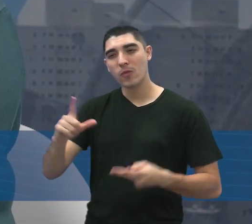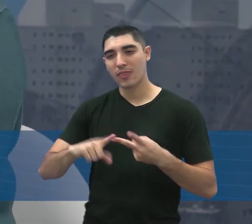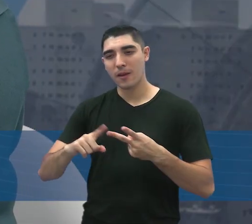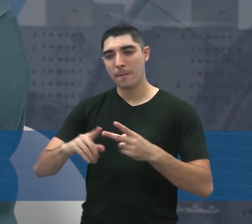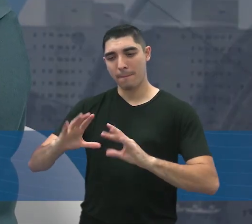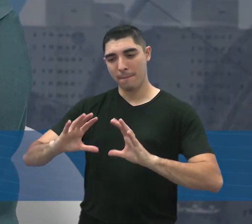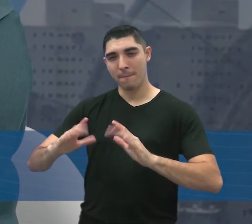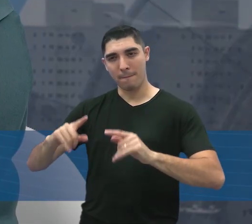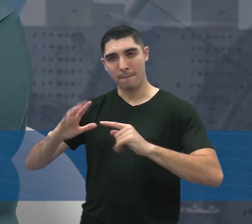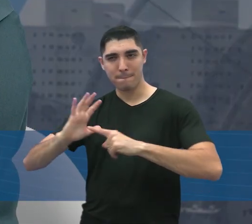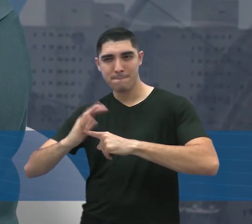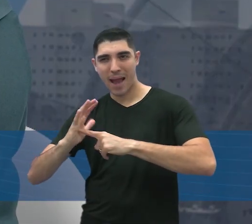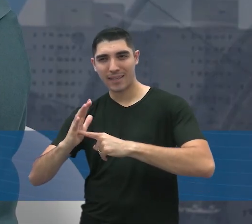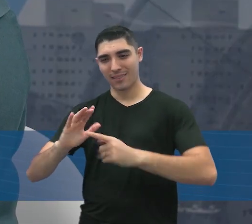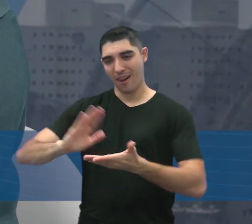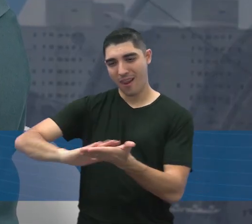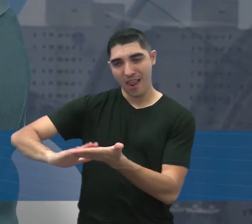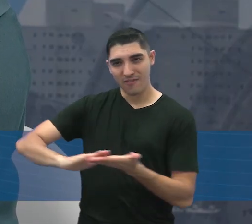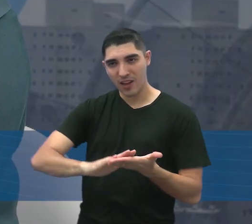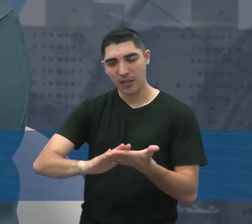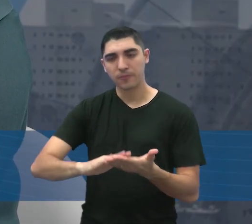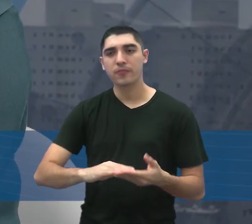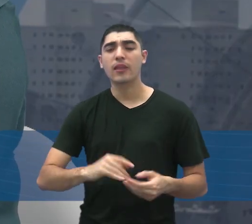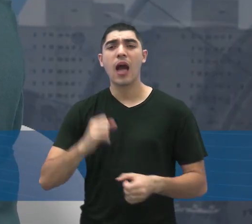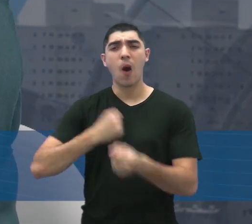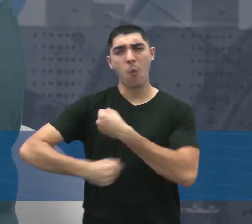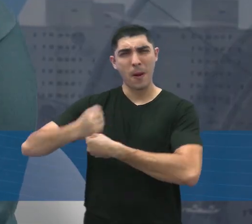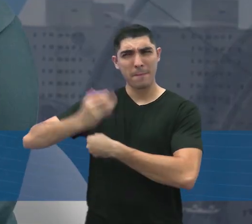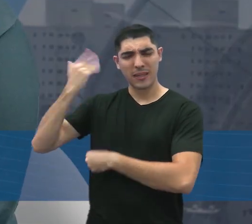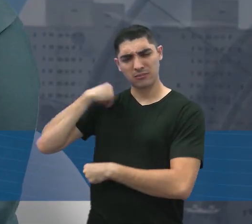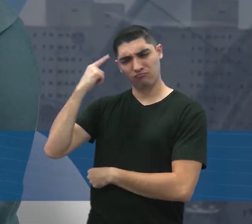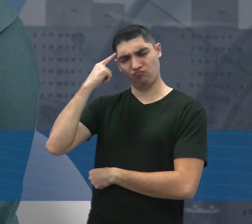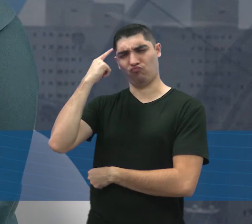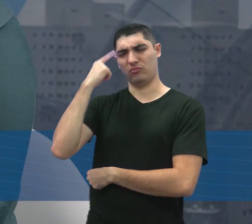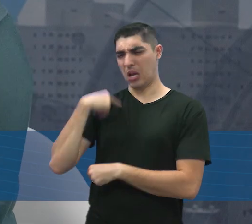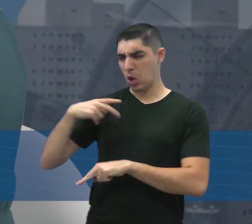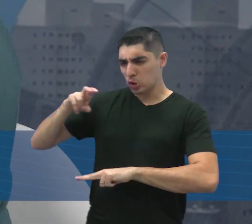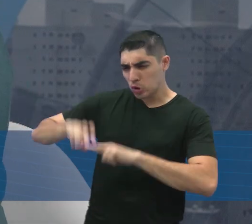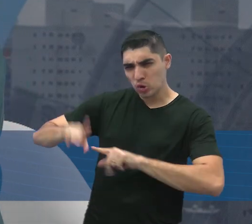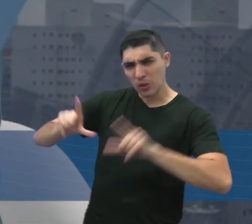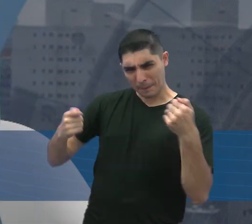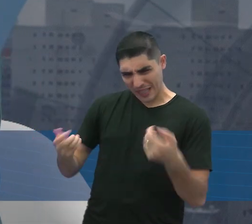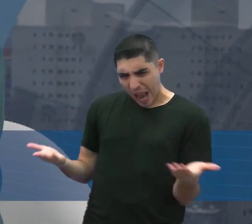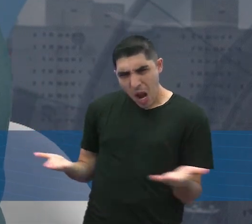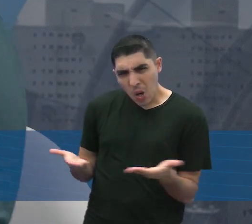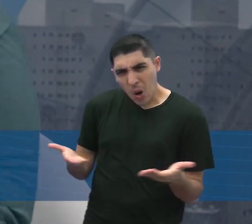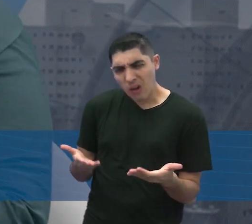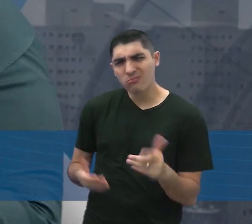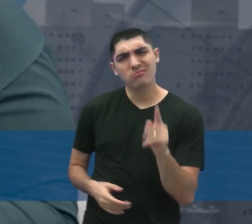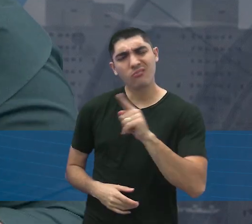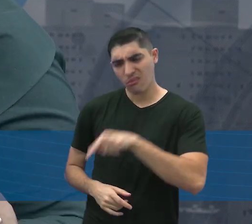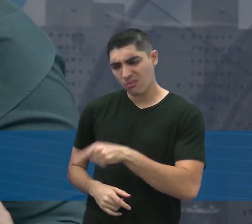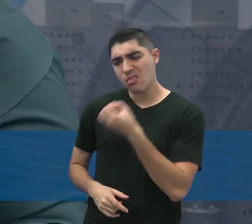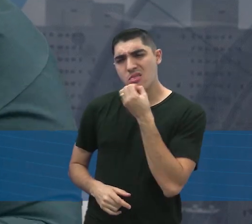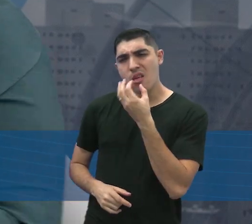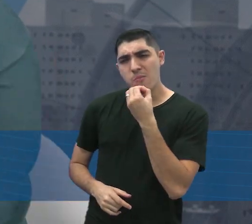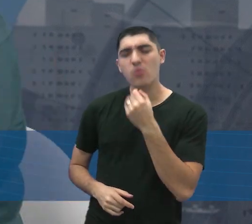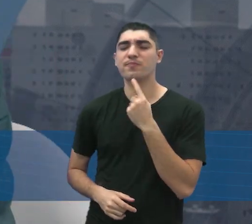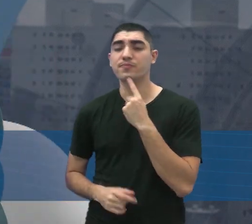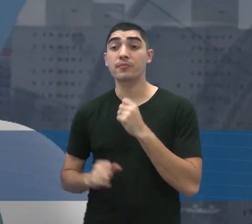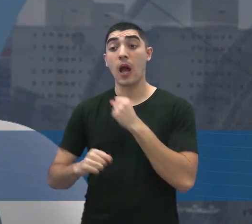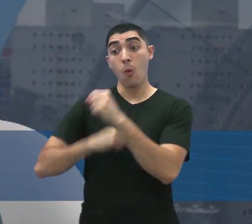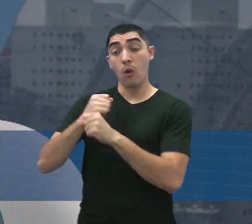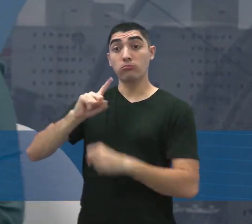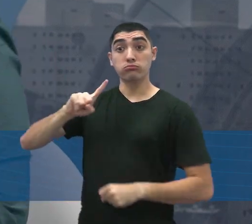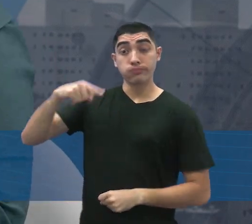ano passado, eu falei, poxa, não preciso do sofá agora. Meu sofá tá bom, né? Ainda dá para ficar.